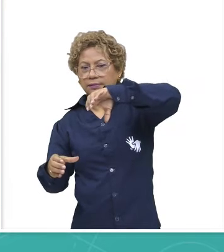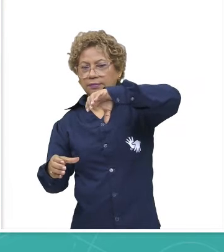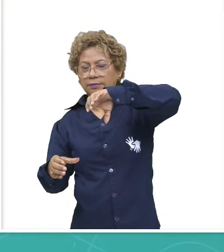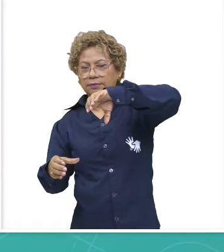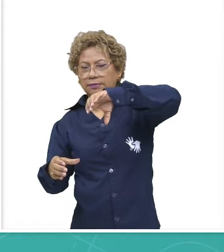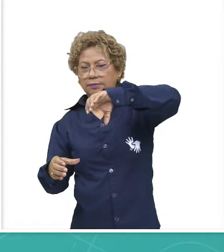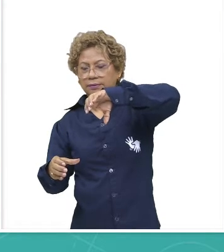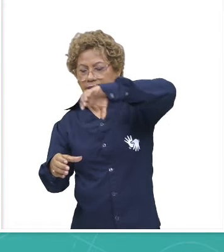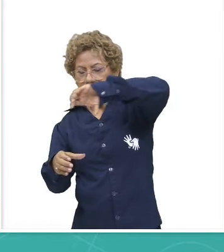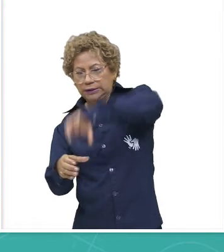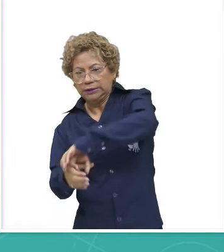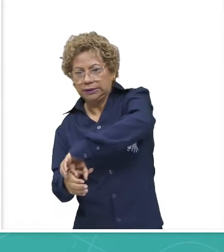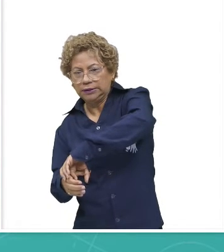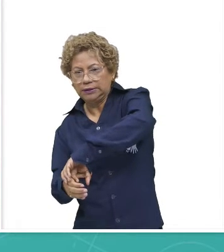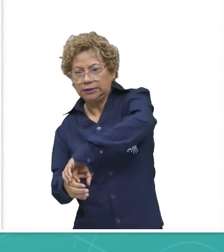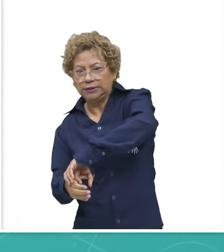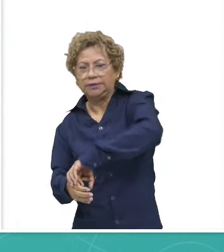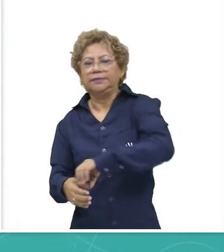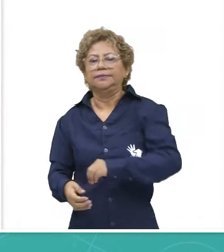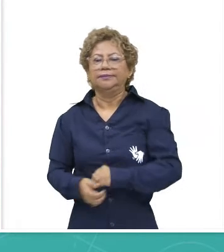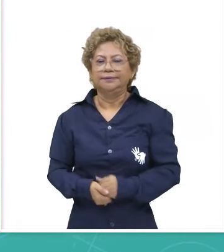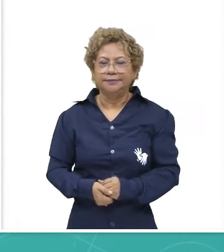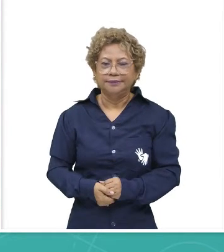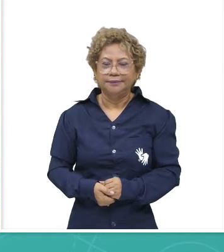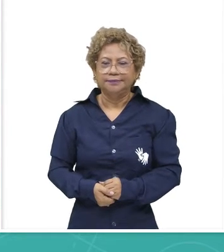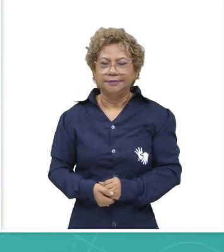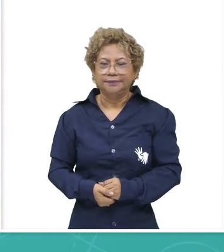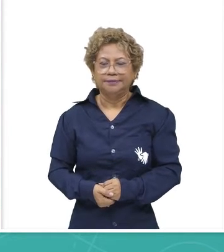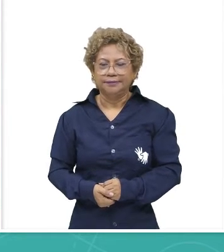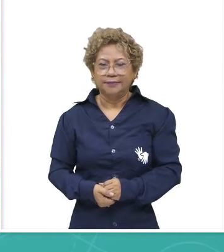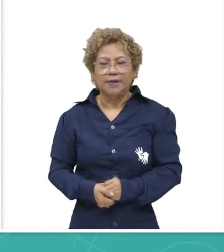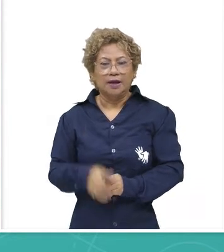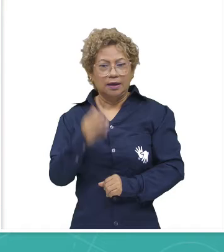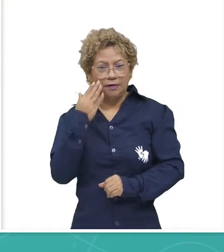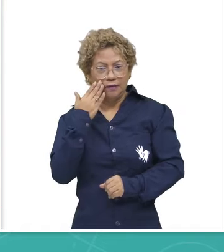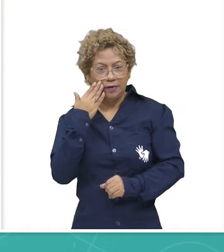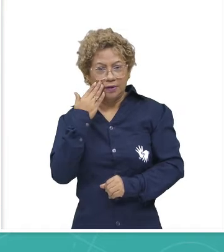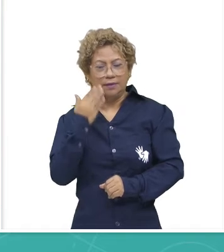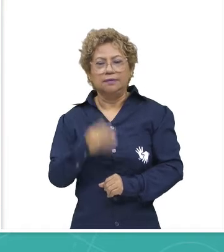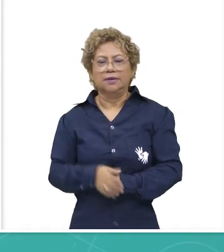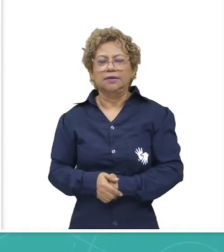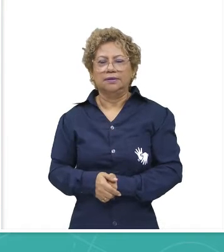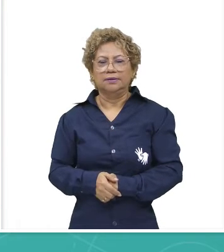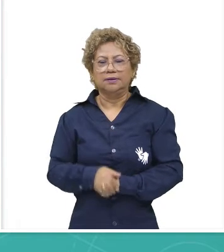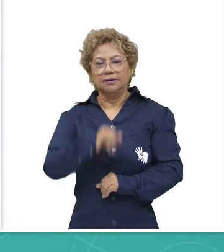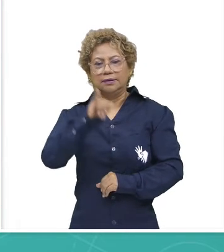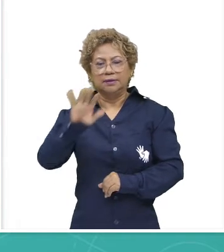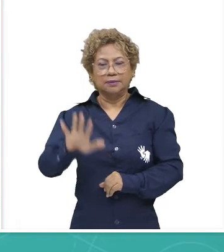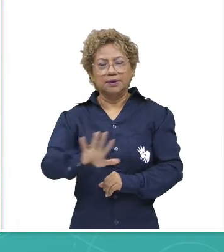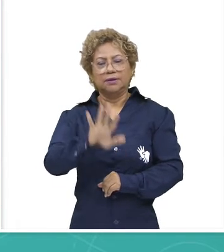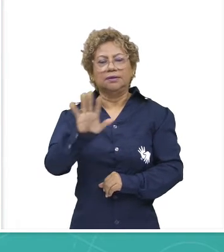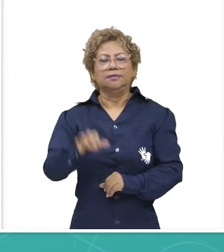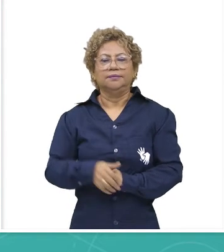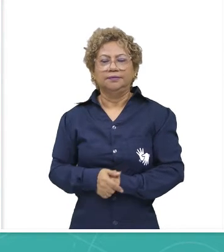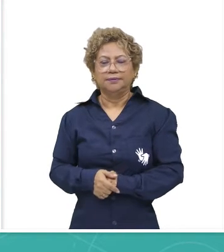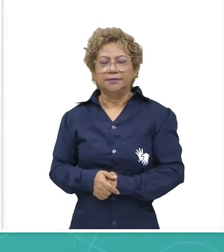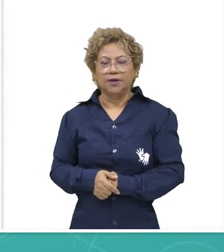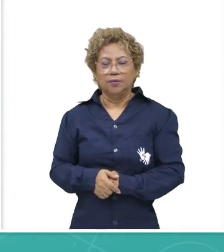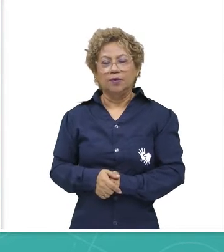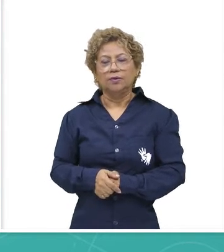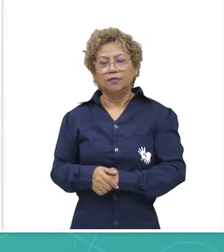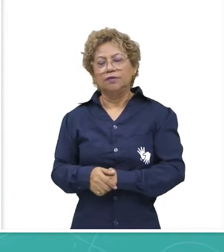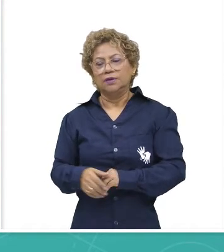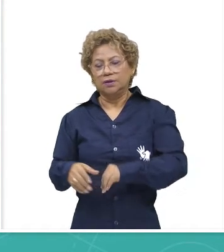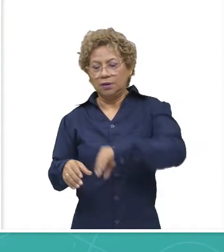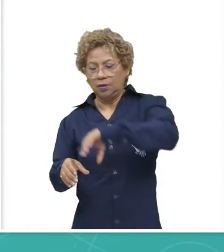da bacia com água, de modo que fique completamente submerso, como está aí na imagem, ó. Lá embaixo o copo. Ao retirar,